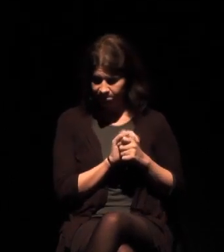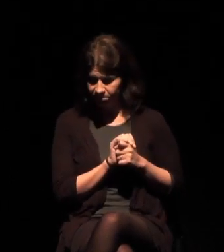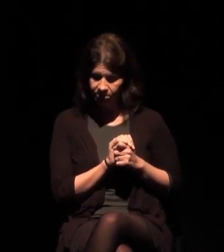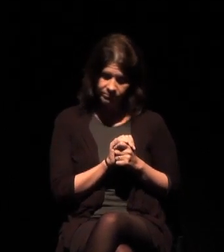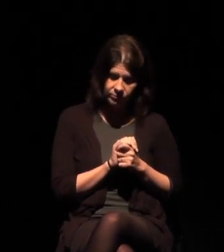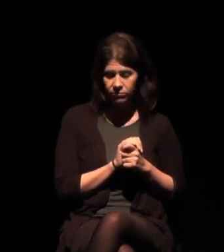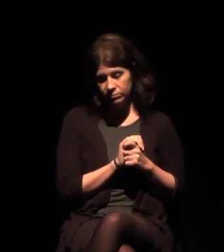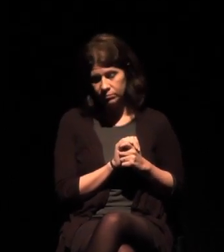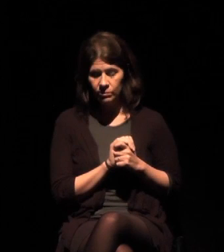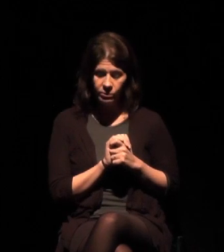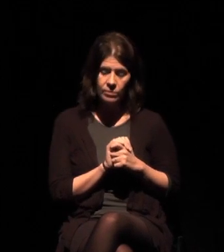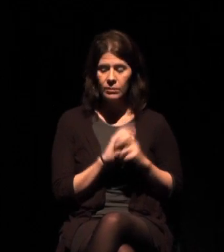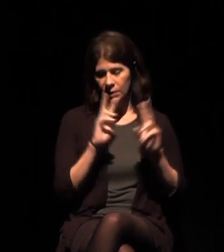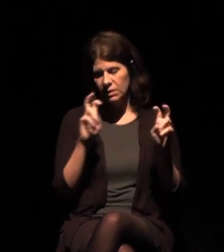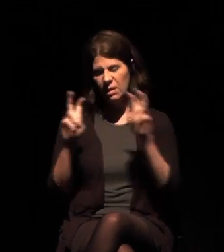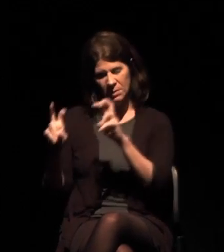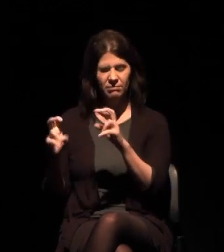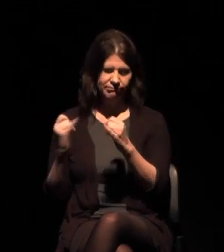frente